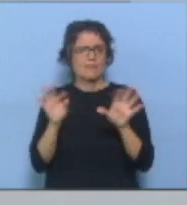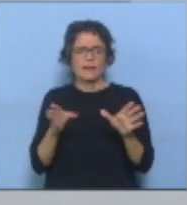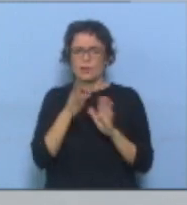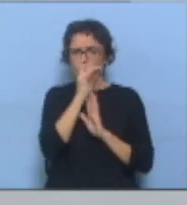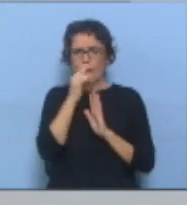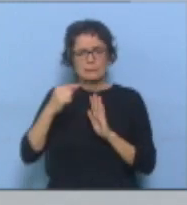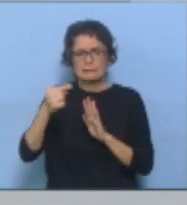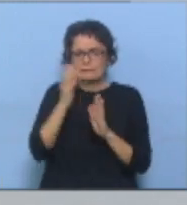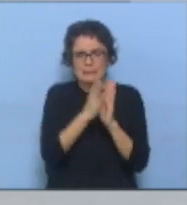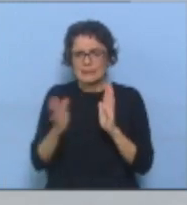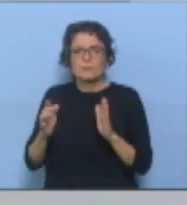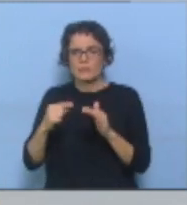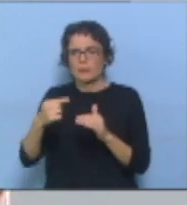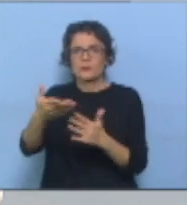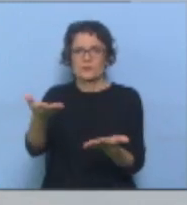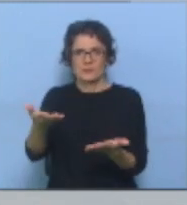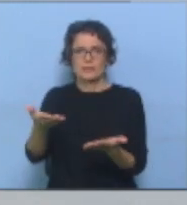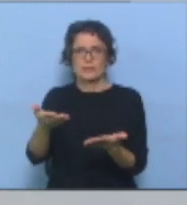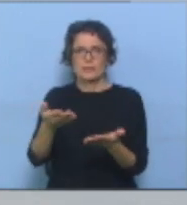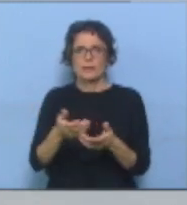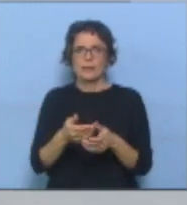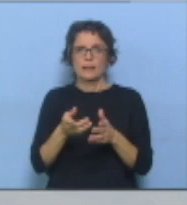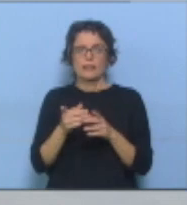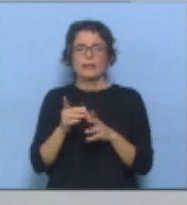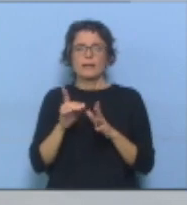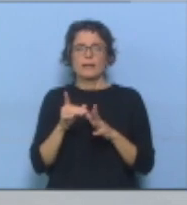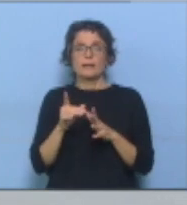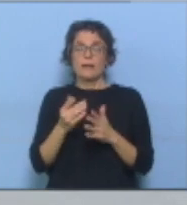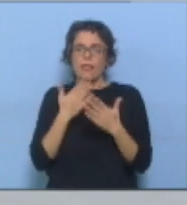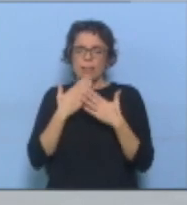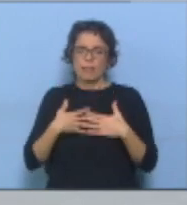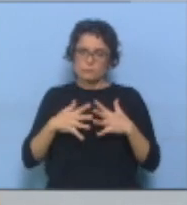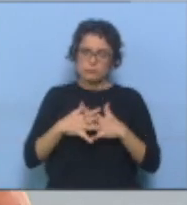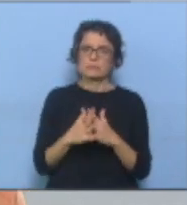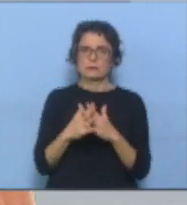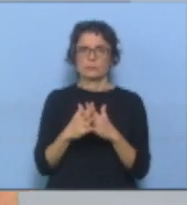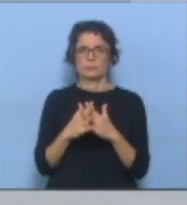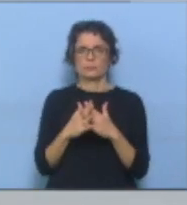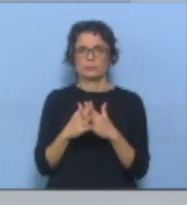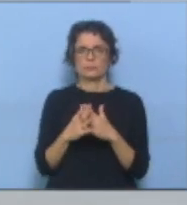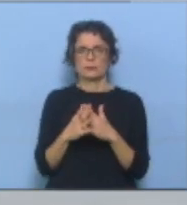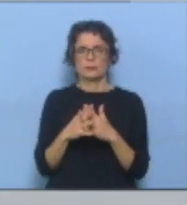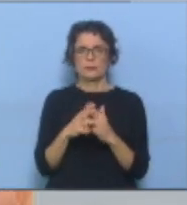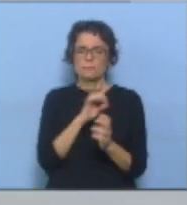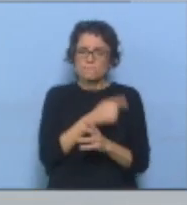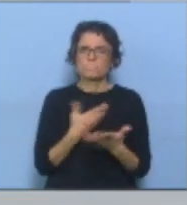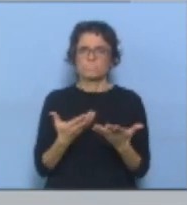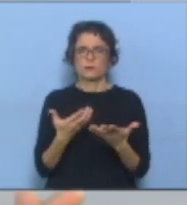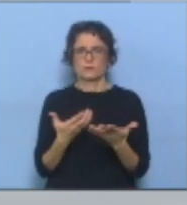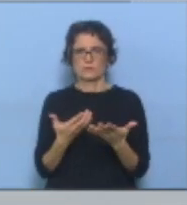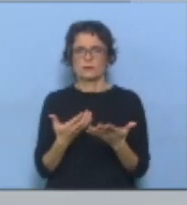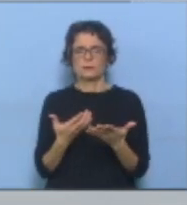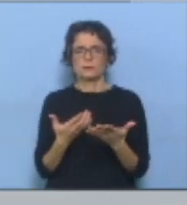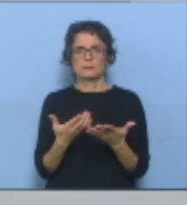com outros e depois seja também com uma estrutura, neste caso milenar e neste caso completamente ligada